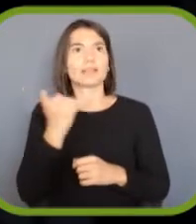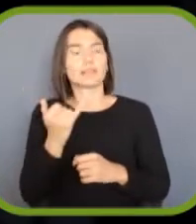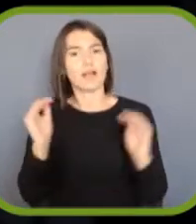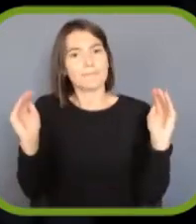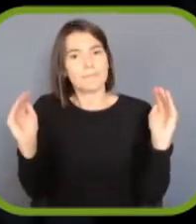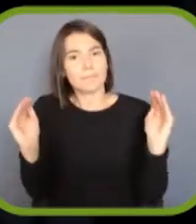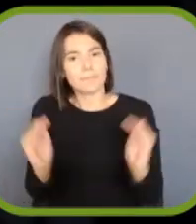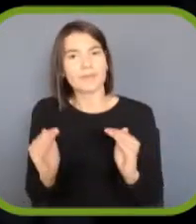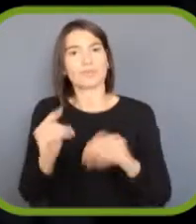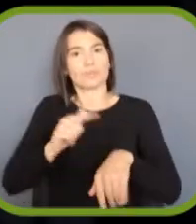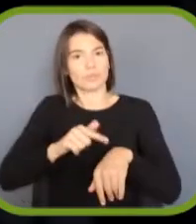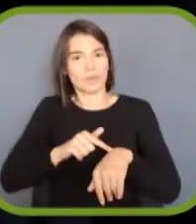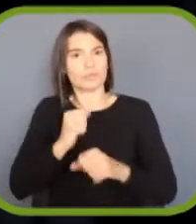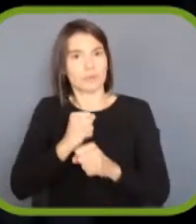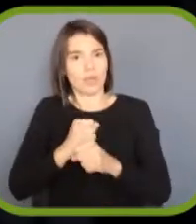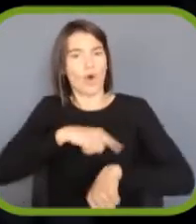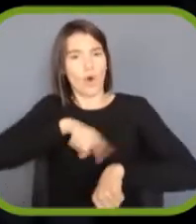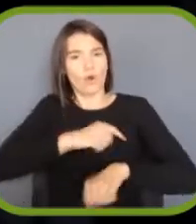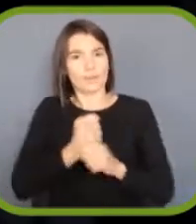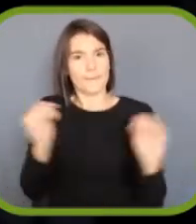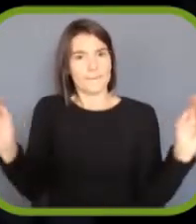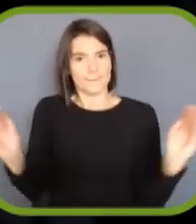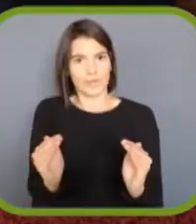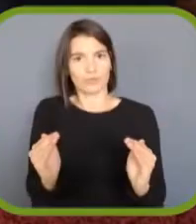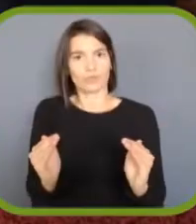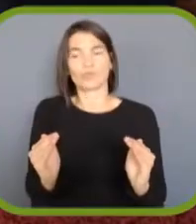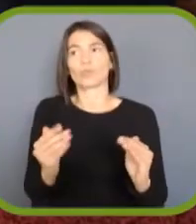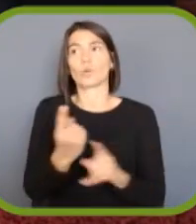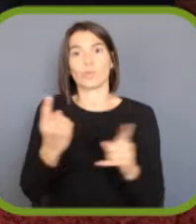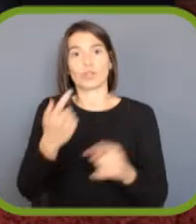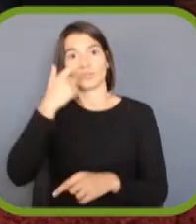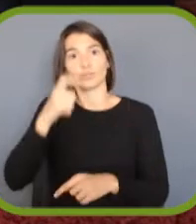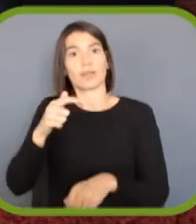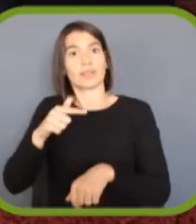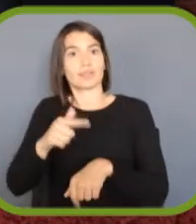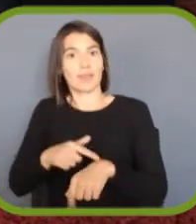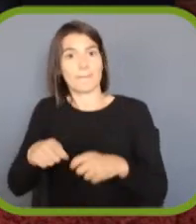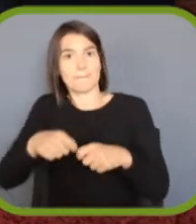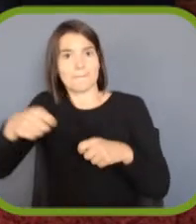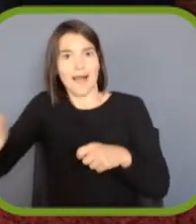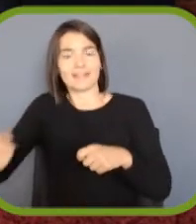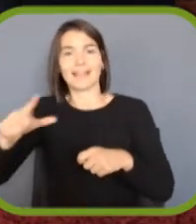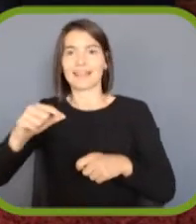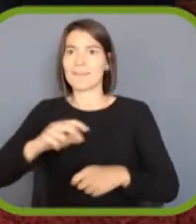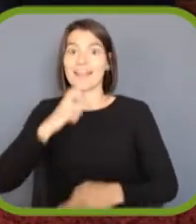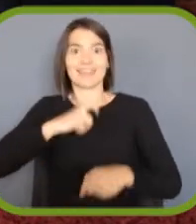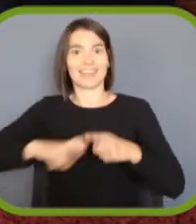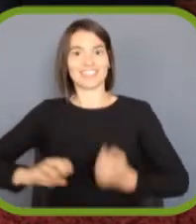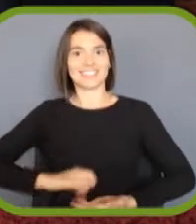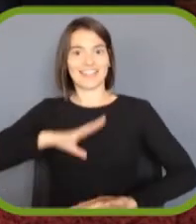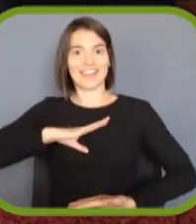algum modo, reduzir o tempo de trabalho para que a pessoa possa ter mais tempo e, sobretudo,